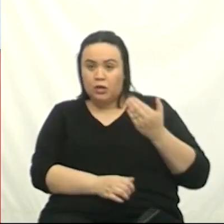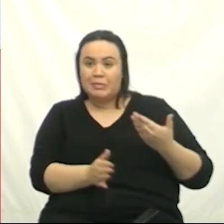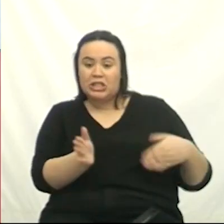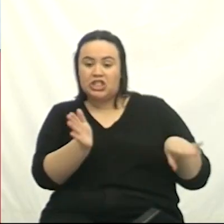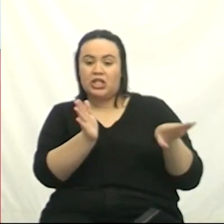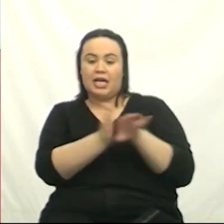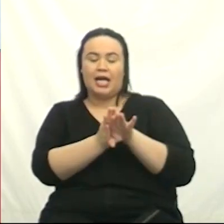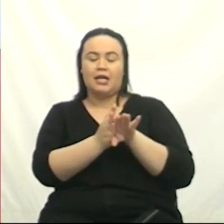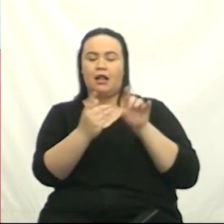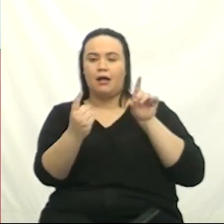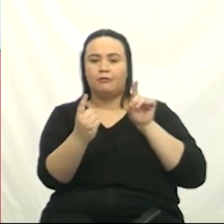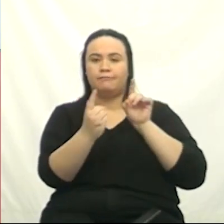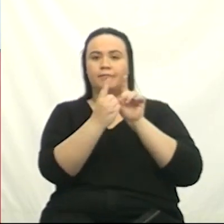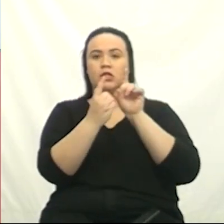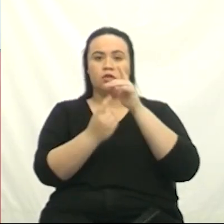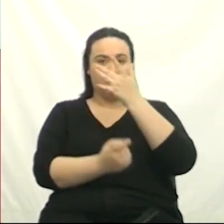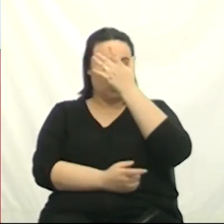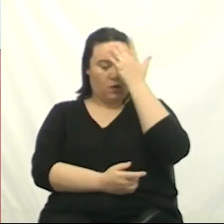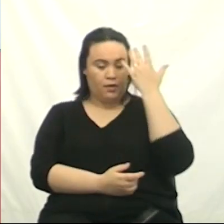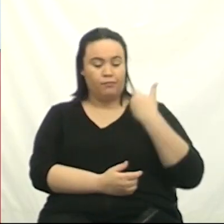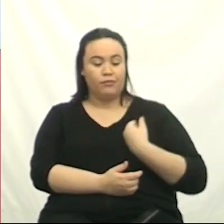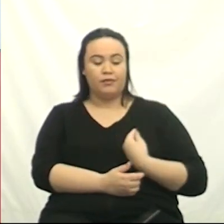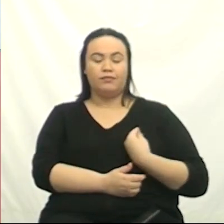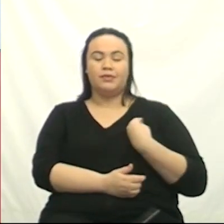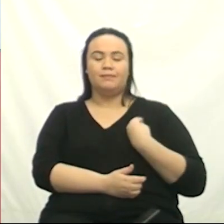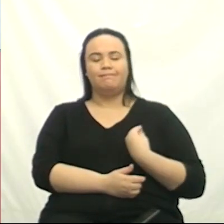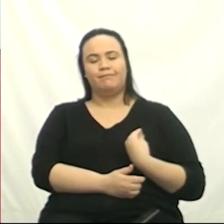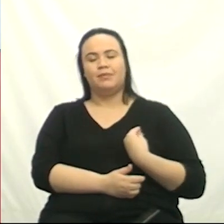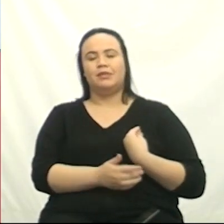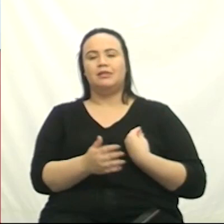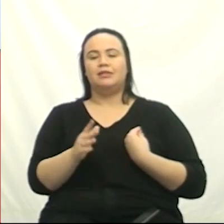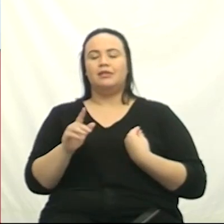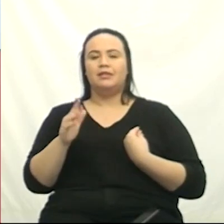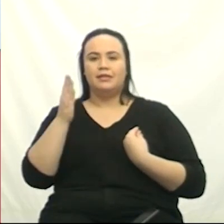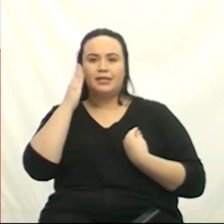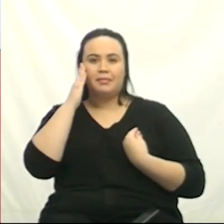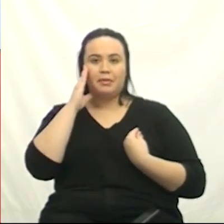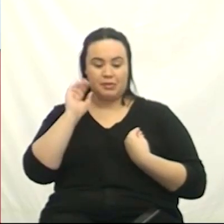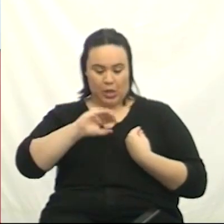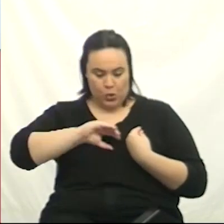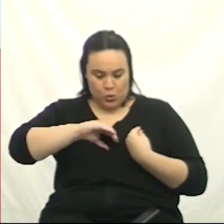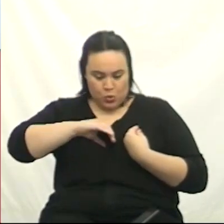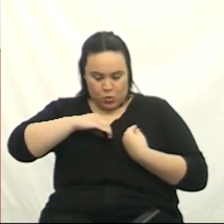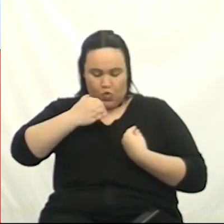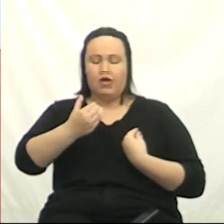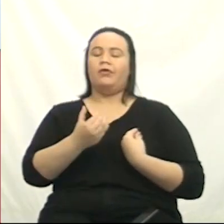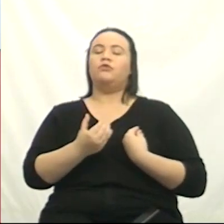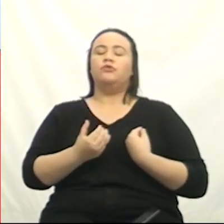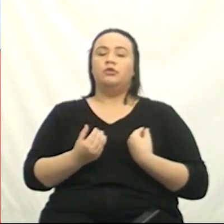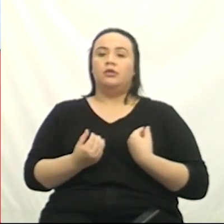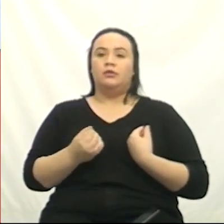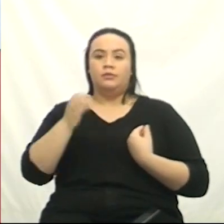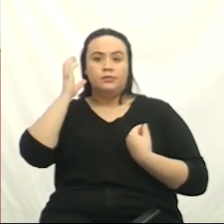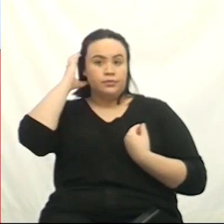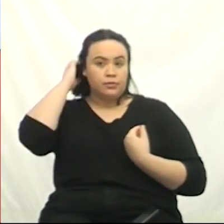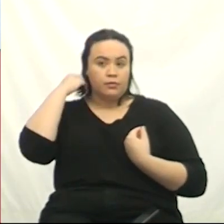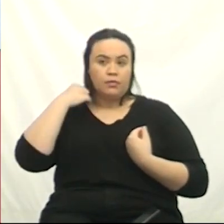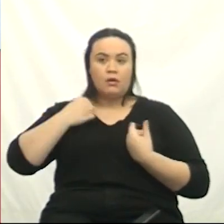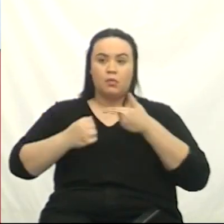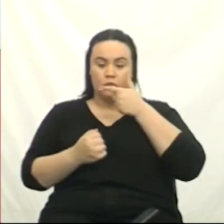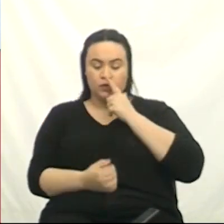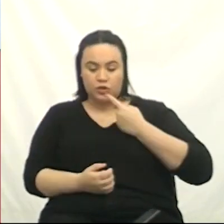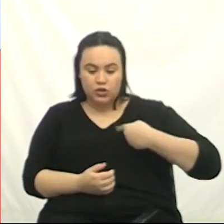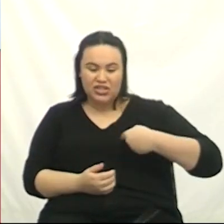ali só quem viveu isso para saber o quanto tem que tirar coragem não se sabe de onde para ir numa